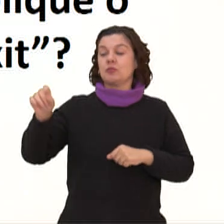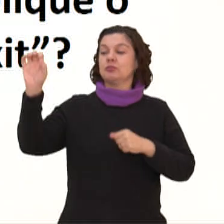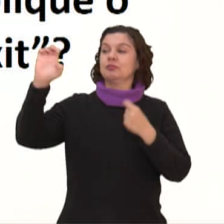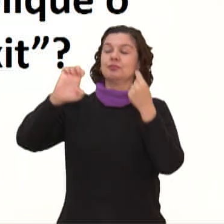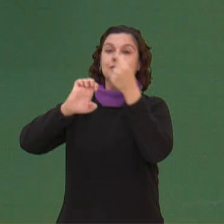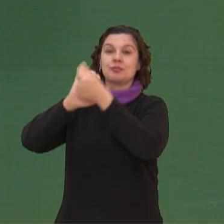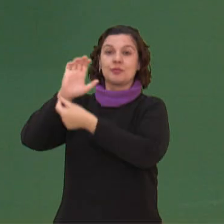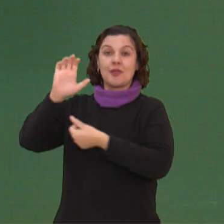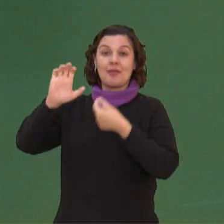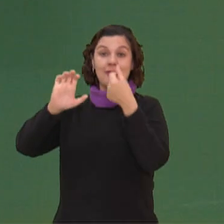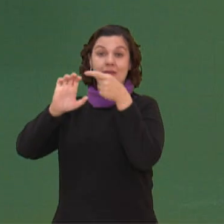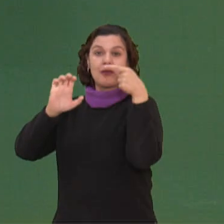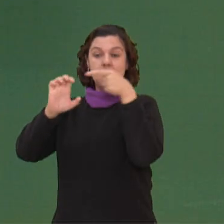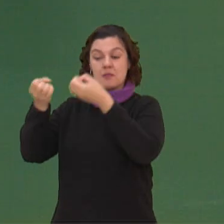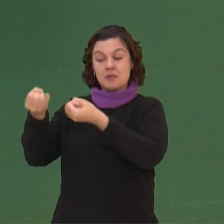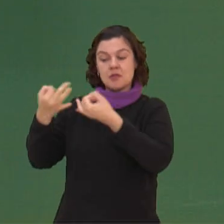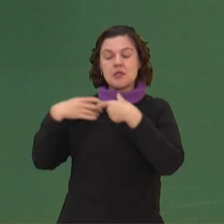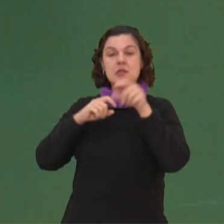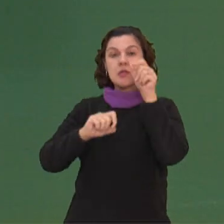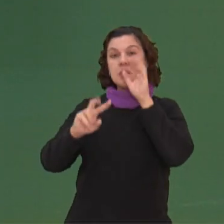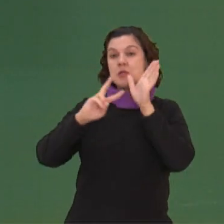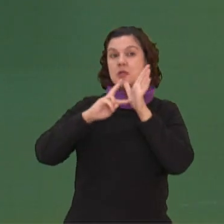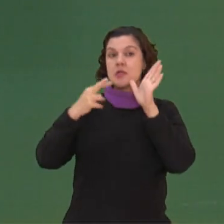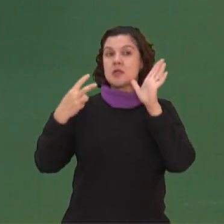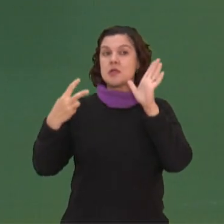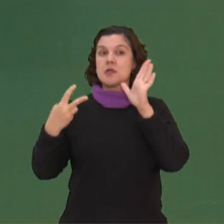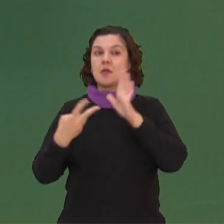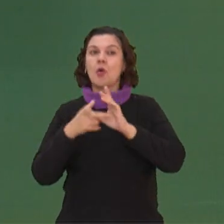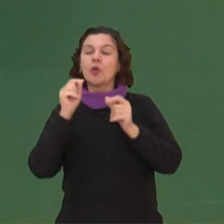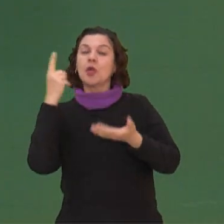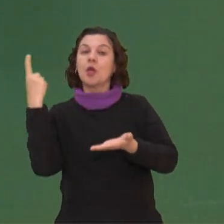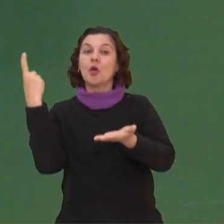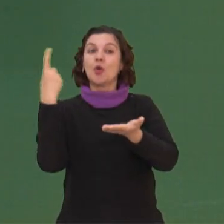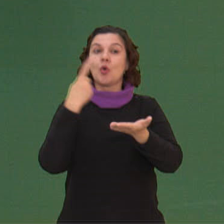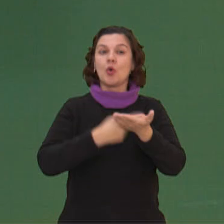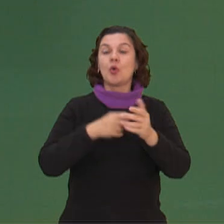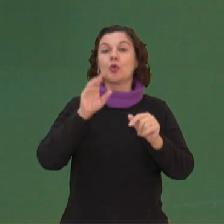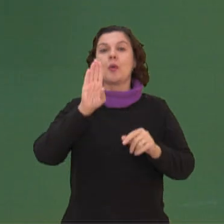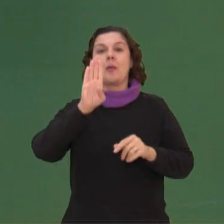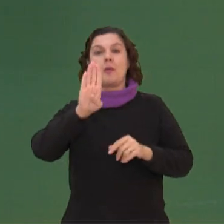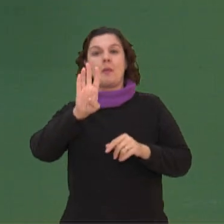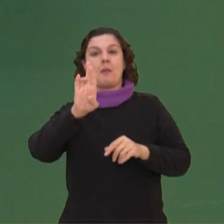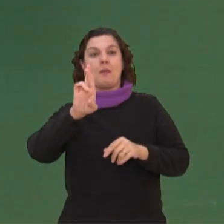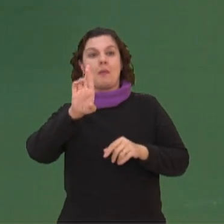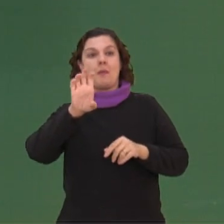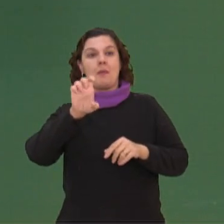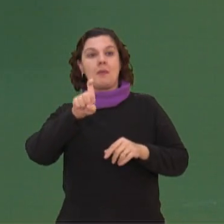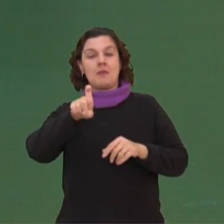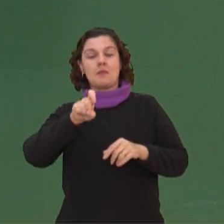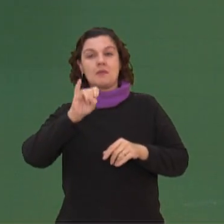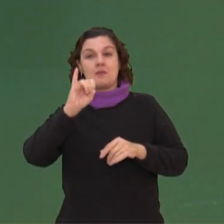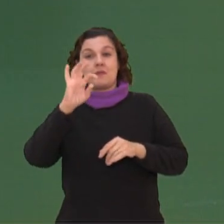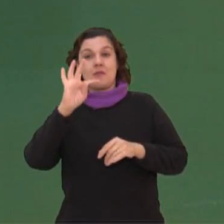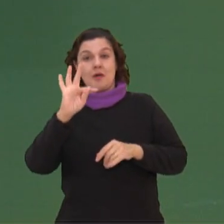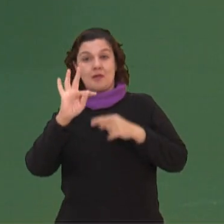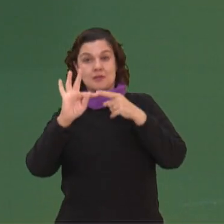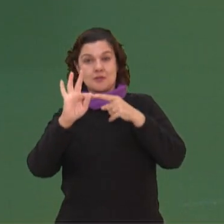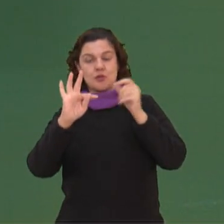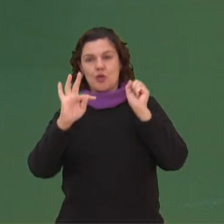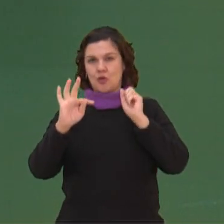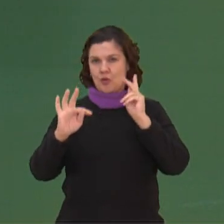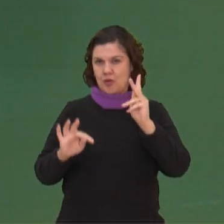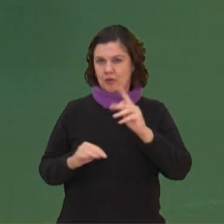Europeia, explique o que se convencionou chamar de Brexit.